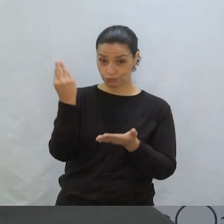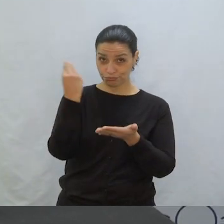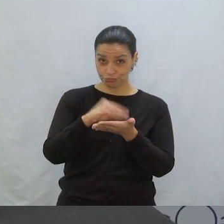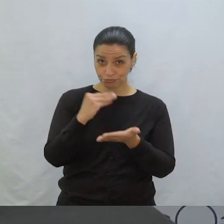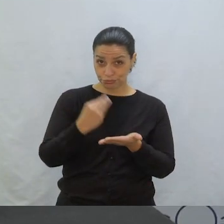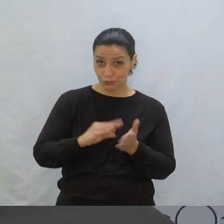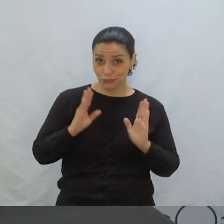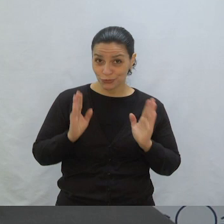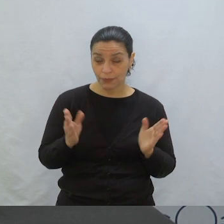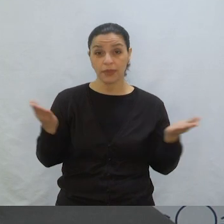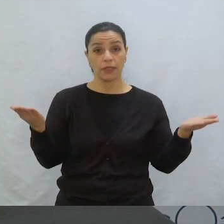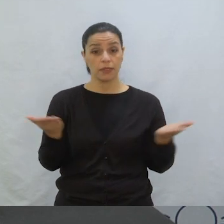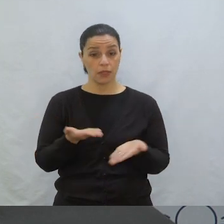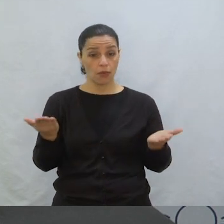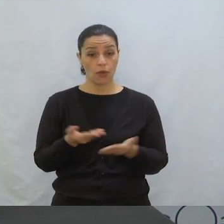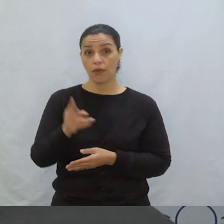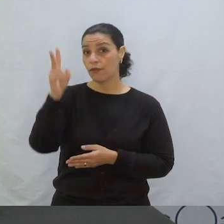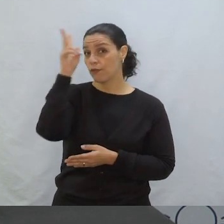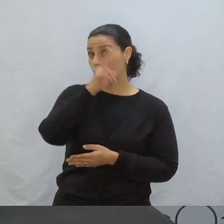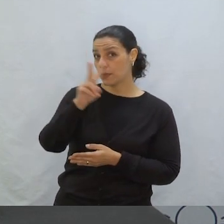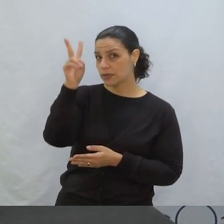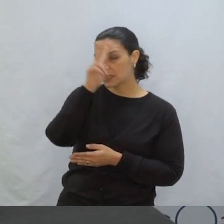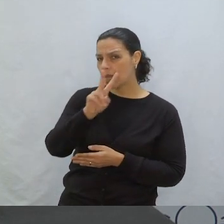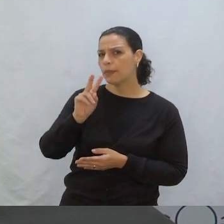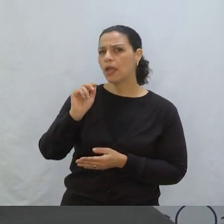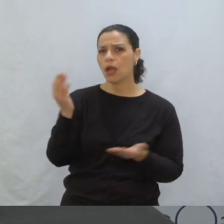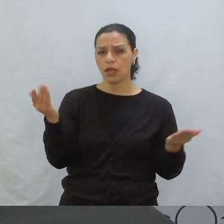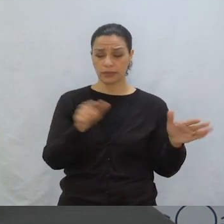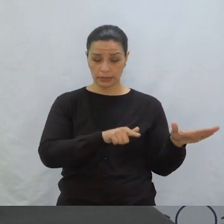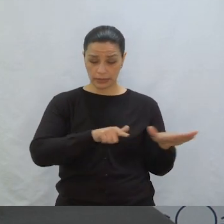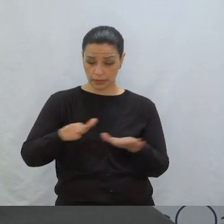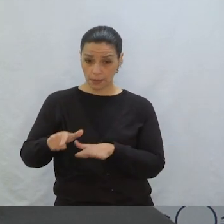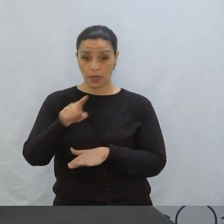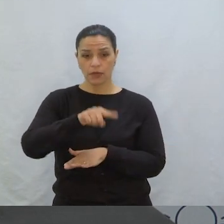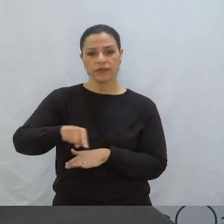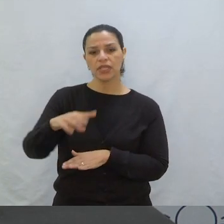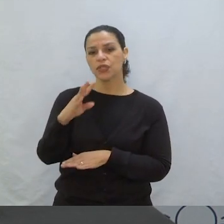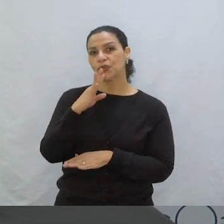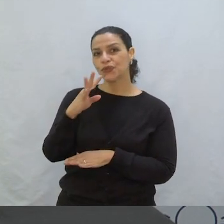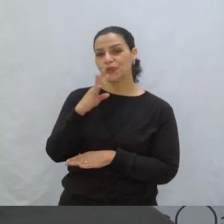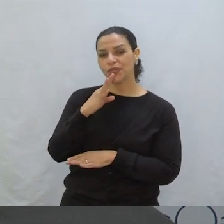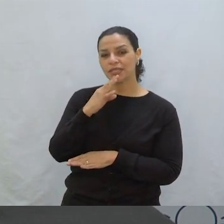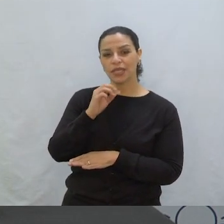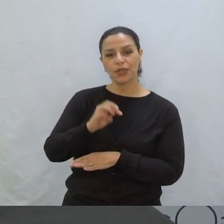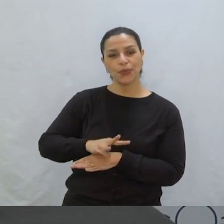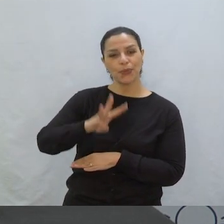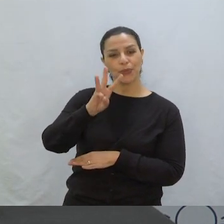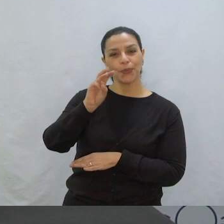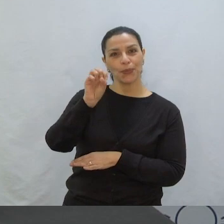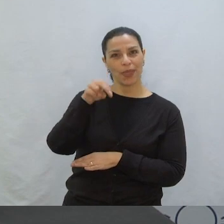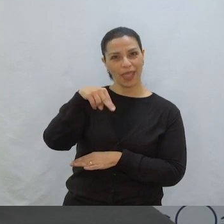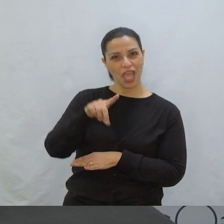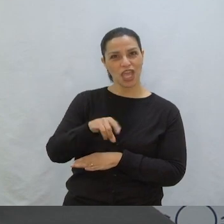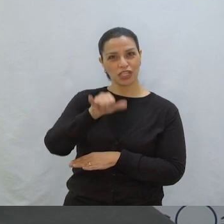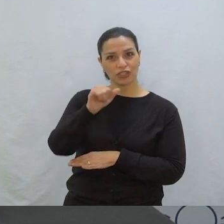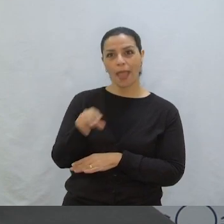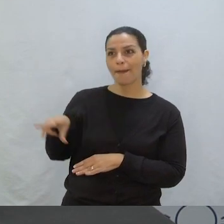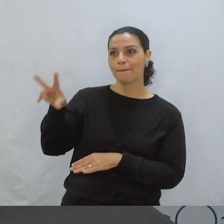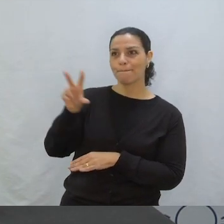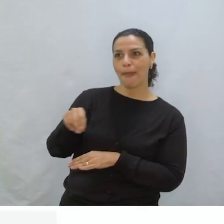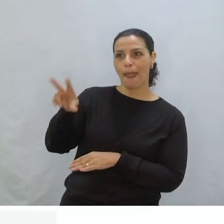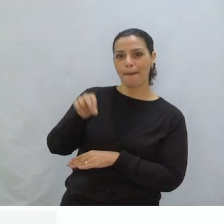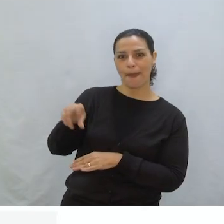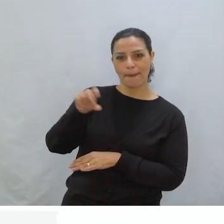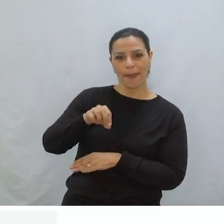fizeram o registro? Então agora vamos lembrar um pouquinho. Nesta semana vocês conheceram a Wendy Matraca.